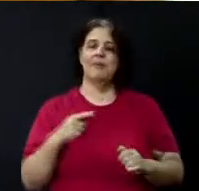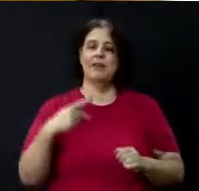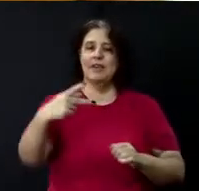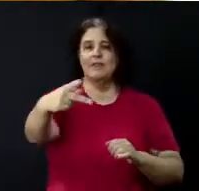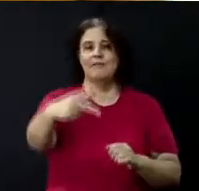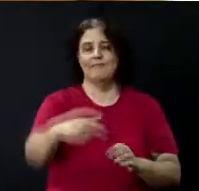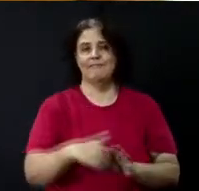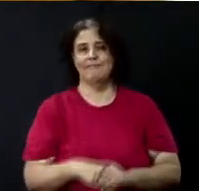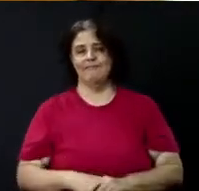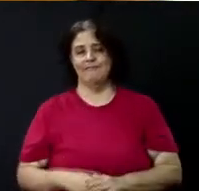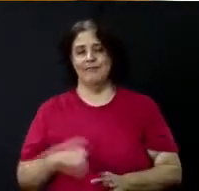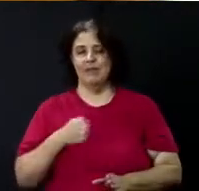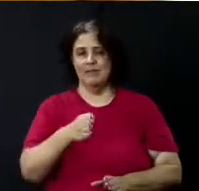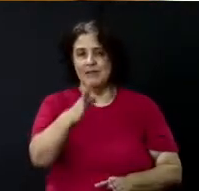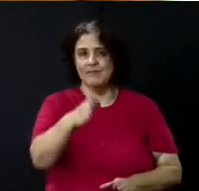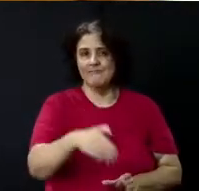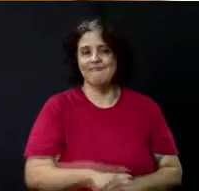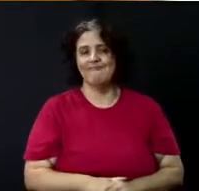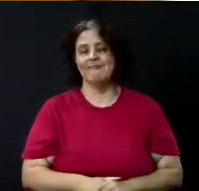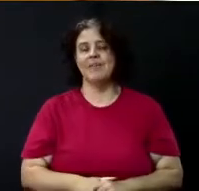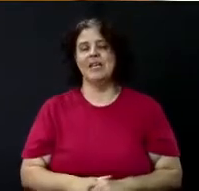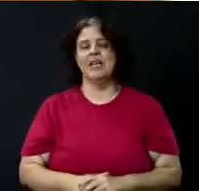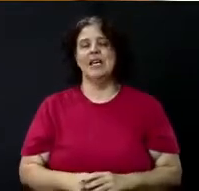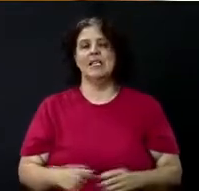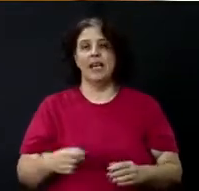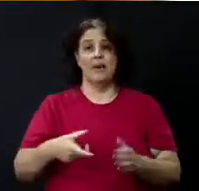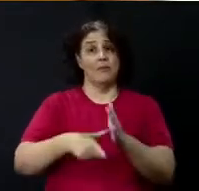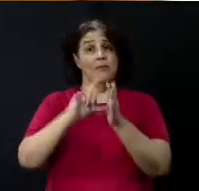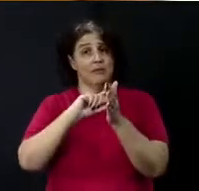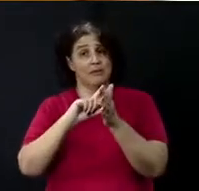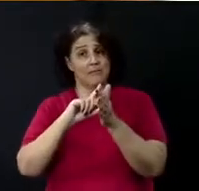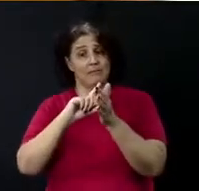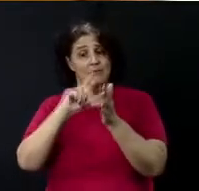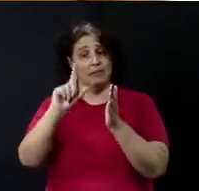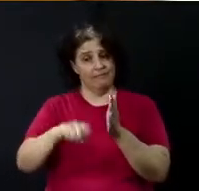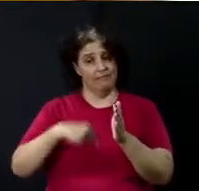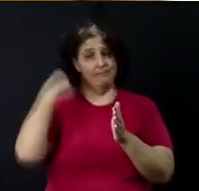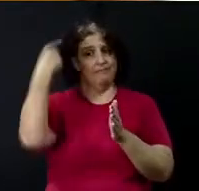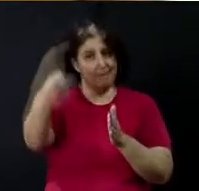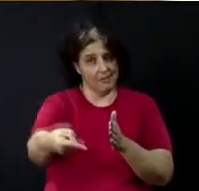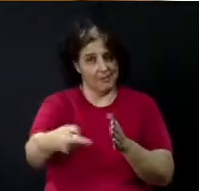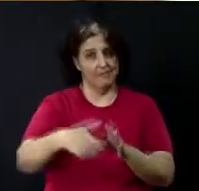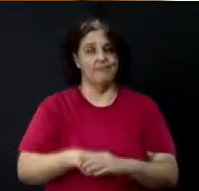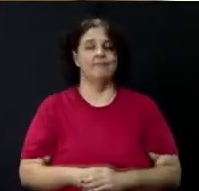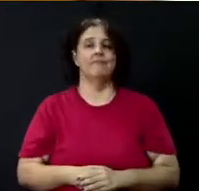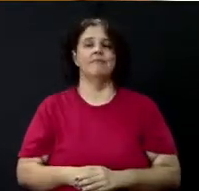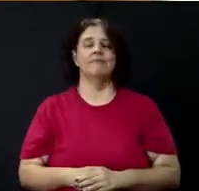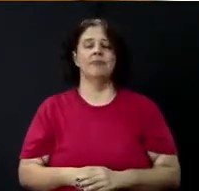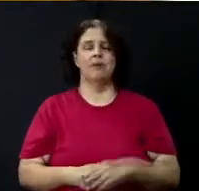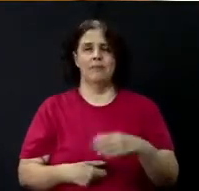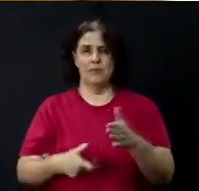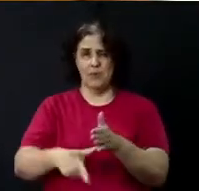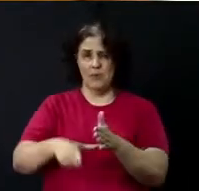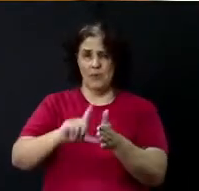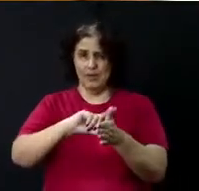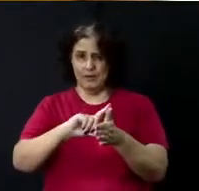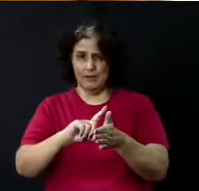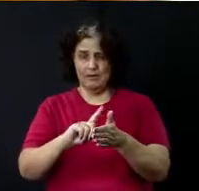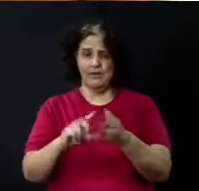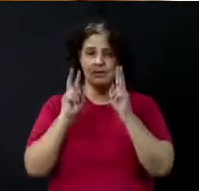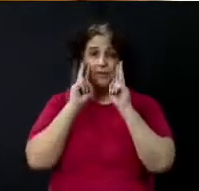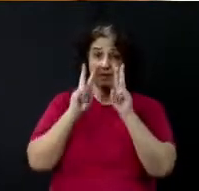um antes, existe um depois. No antes, muitas vezes você precisa ver com olhos de